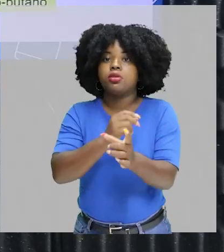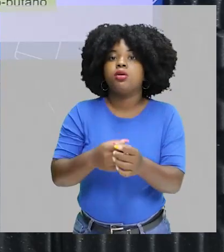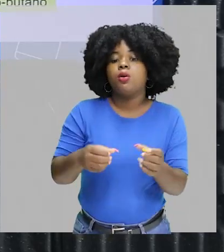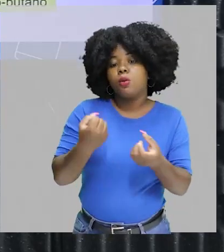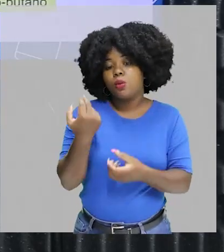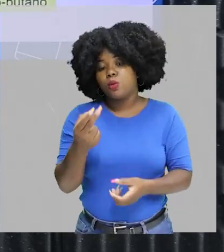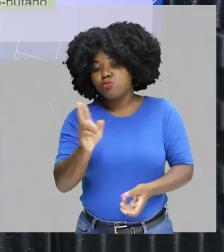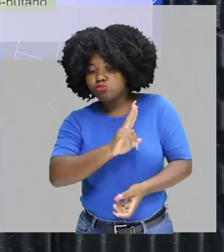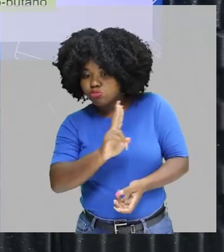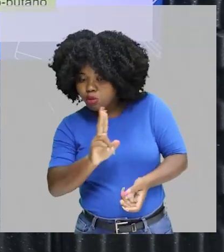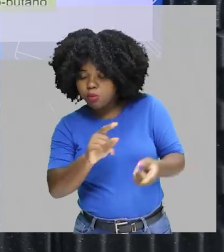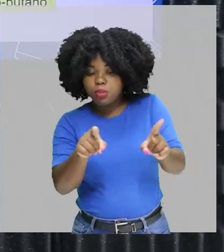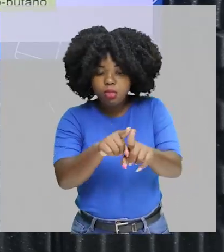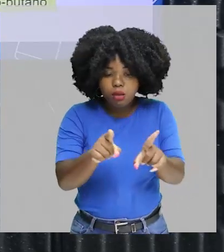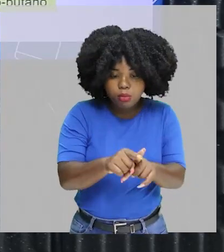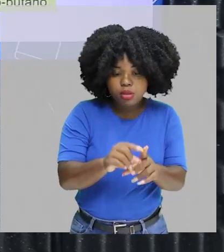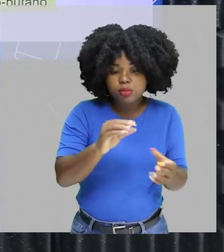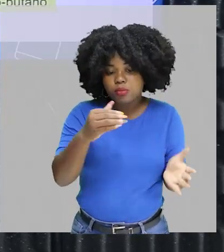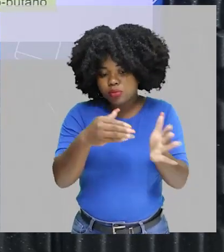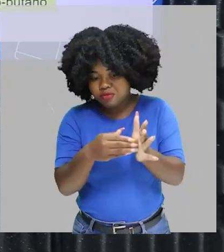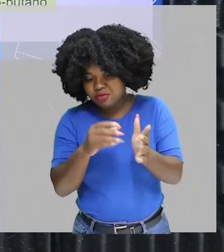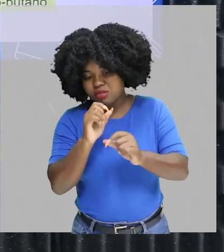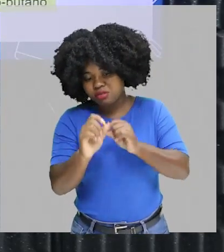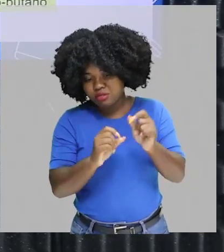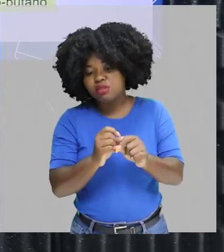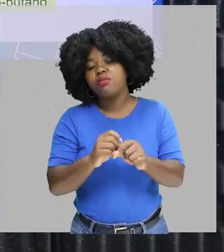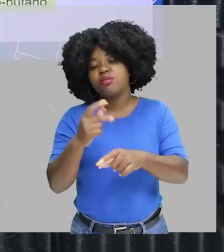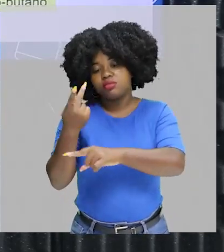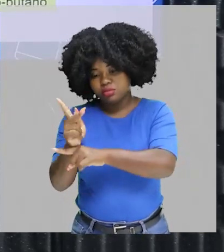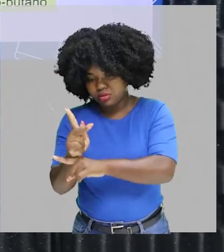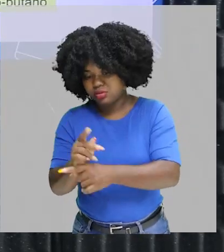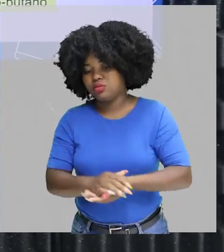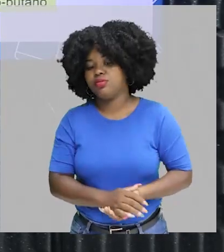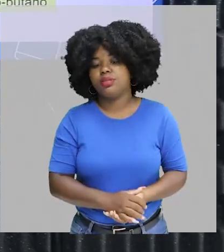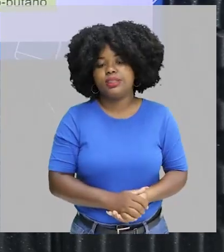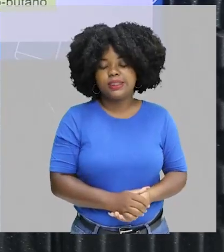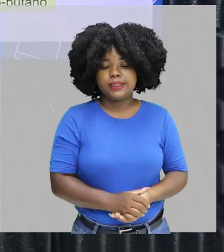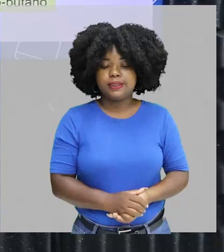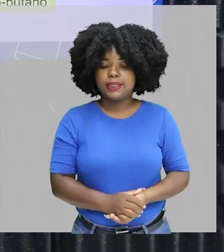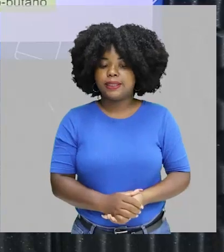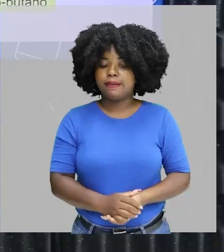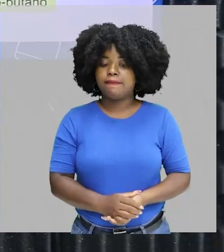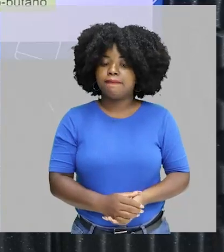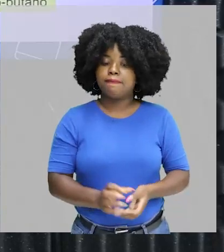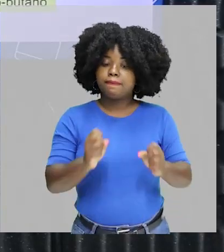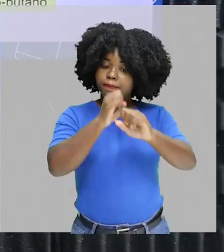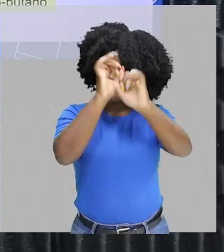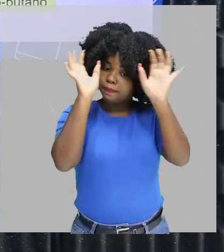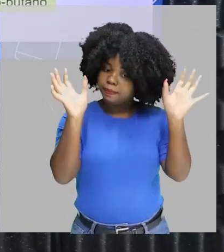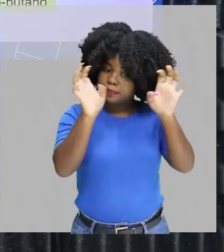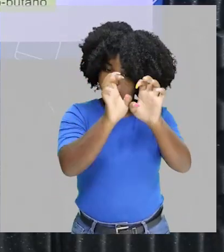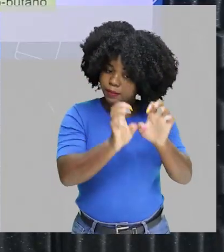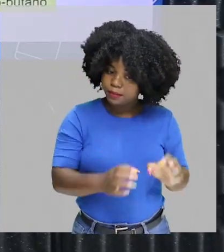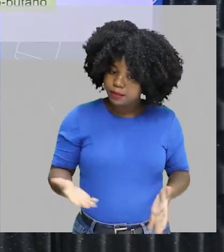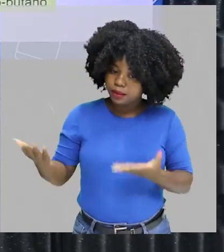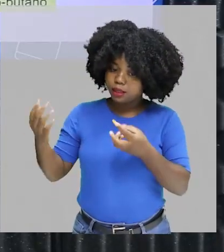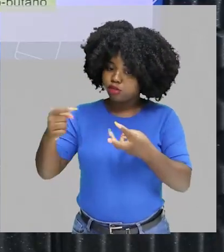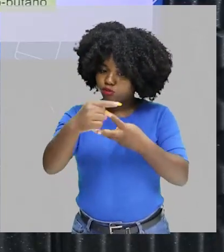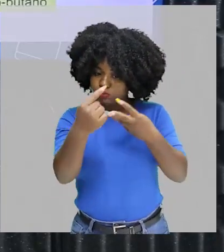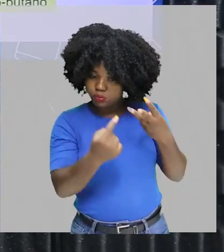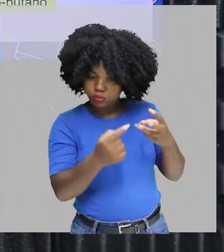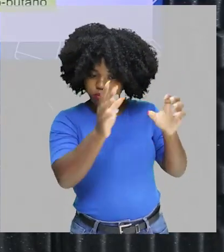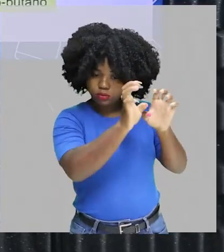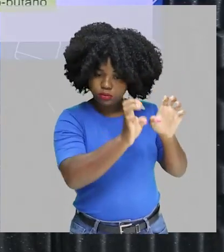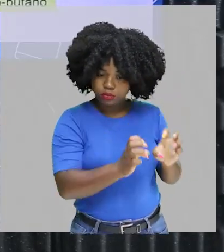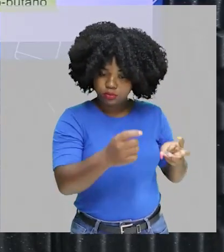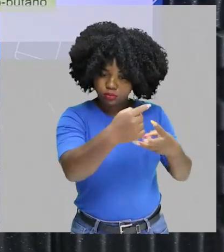do halogênio e, por fim, o nome do hidrocarboneto. Vamos lá, olha só. Nós temos aqui uma